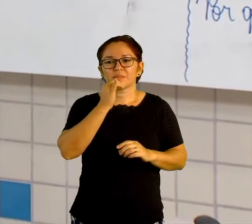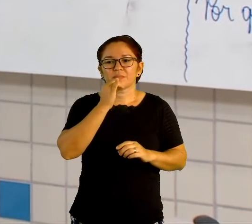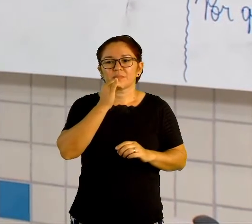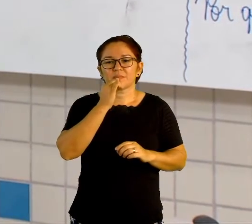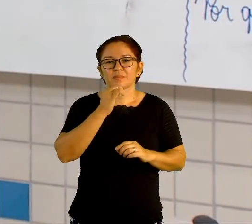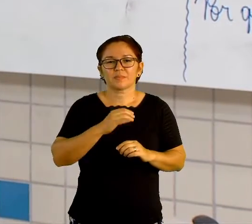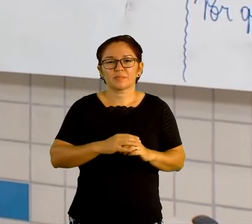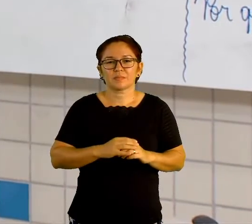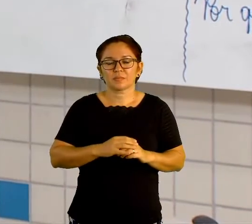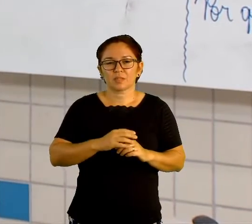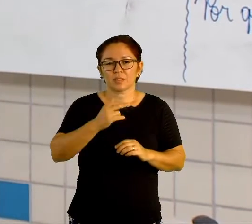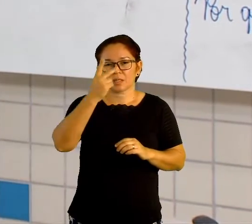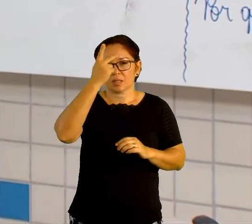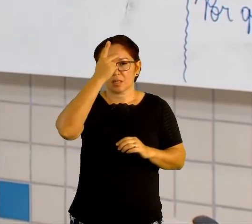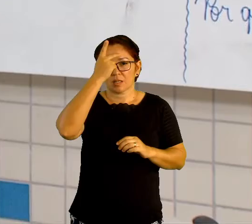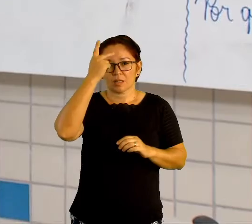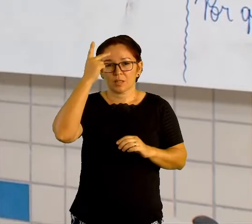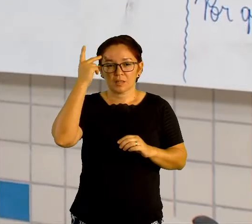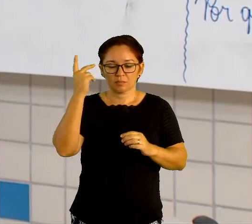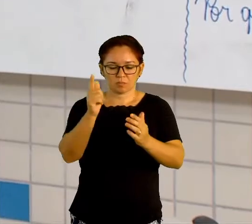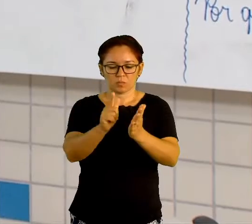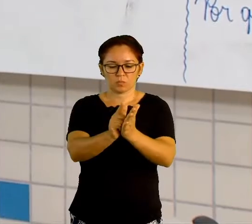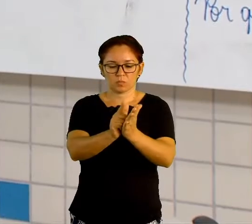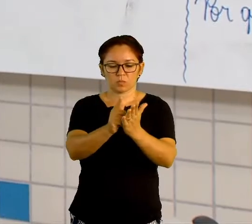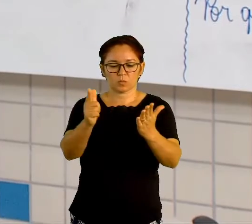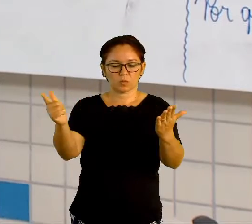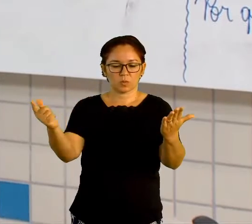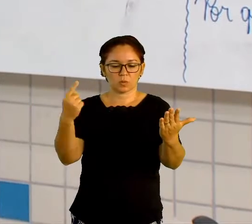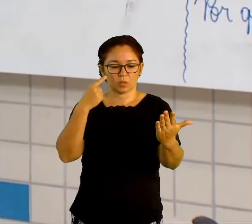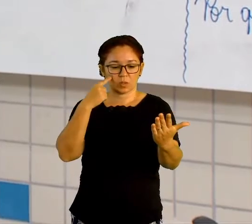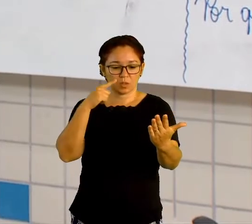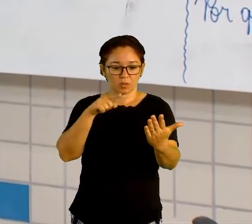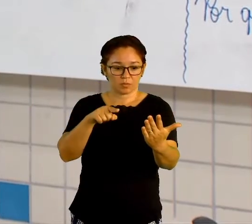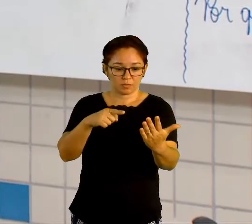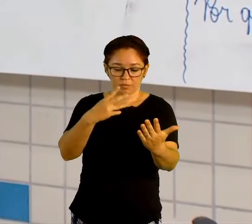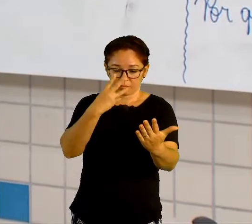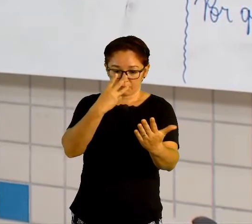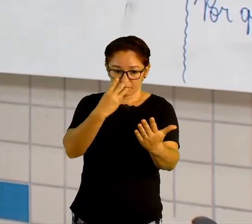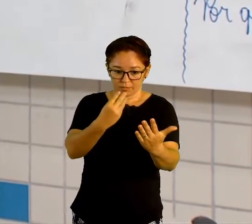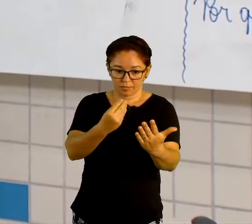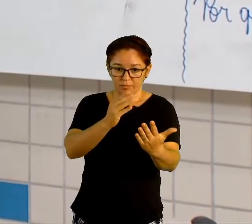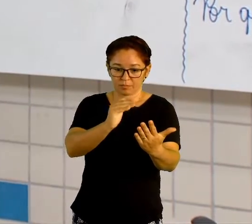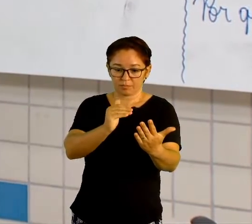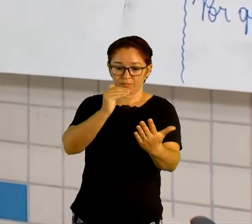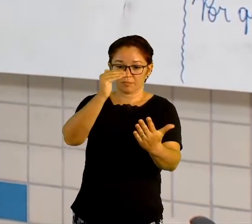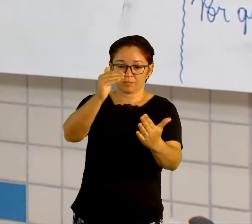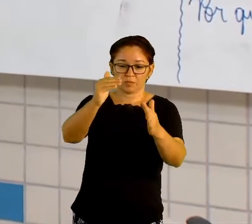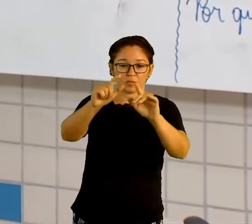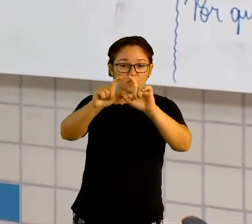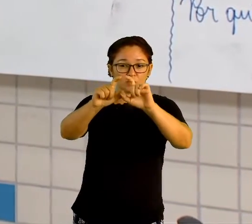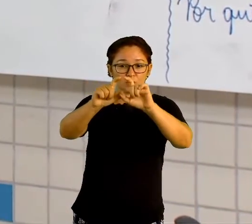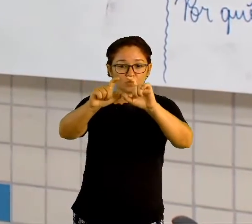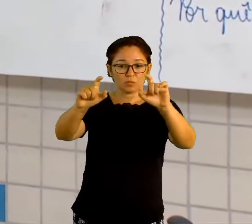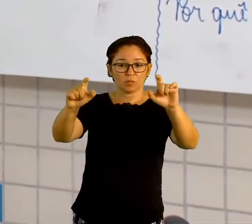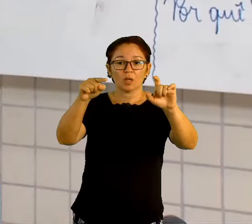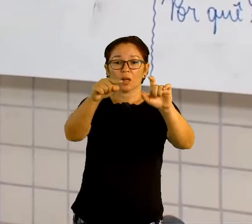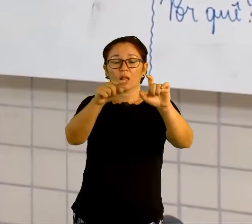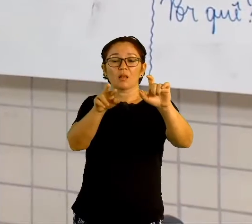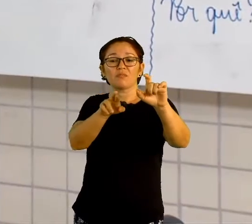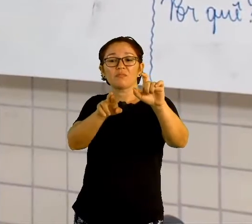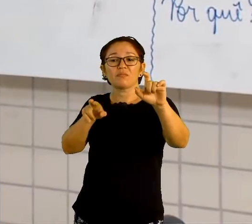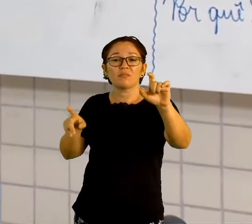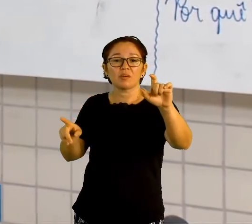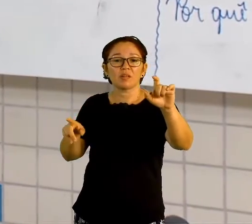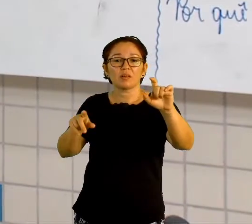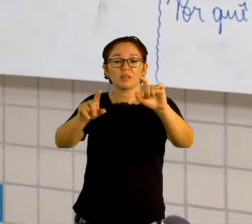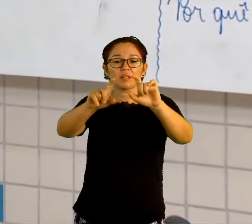de atrair o leitor para que ele leia aquele jornal, o título da notícia já vai ser diferente, vai aparecer ali